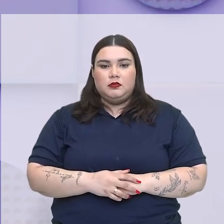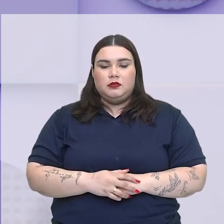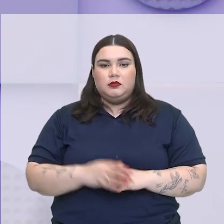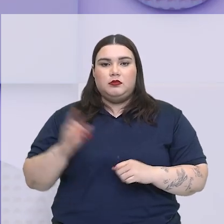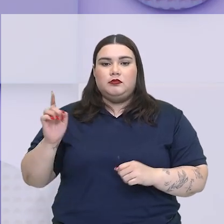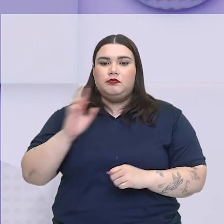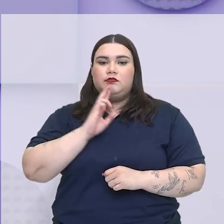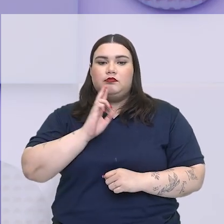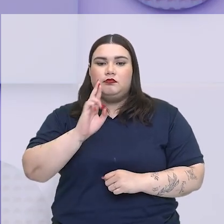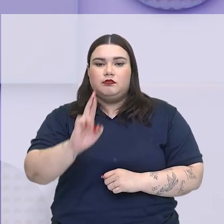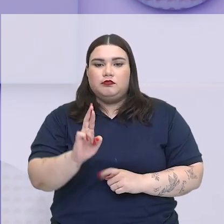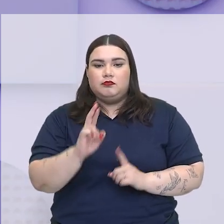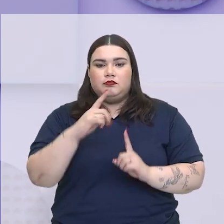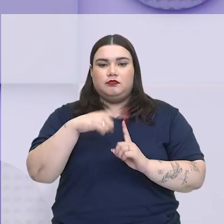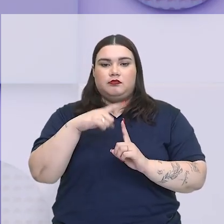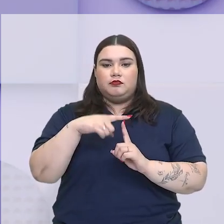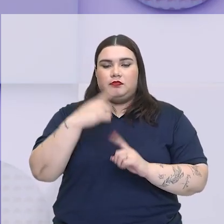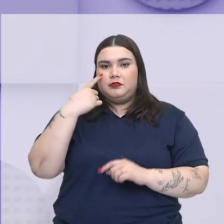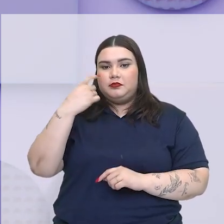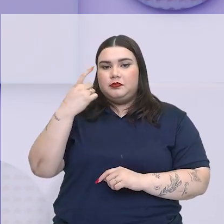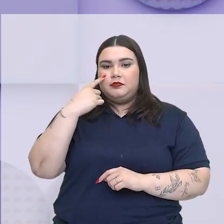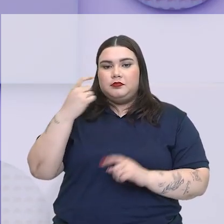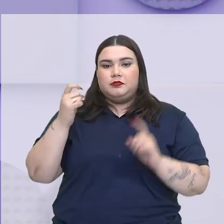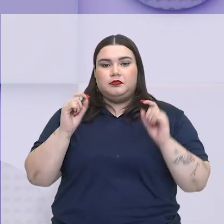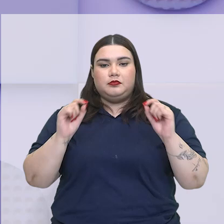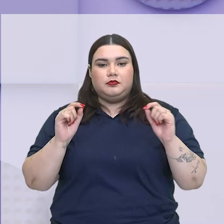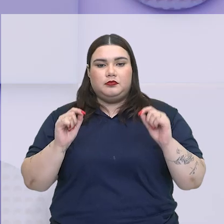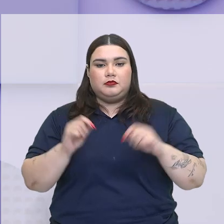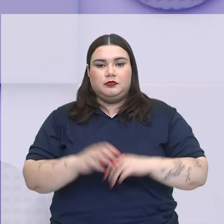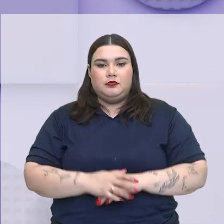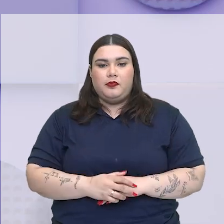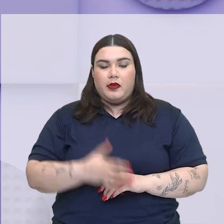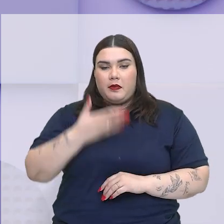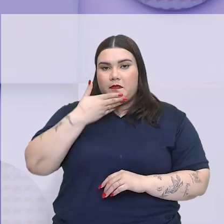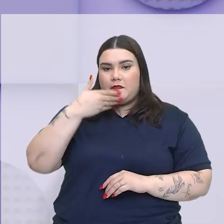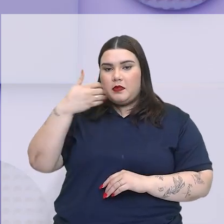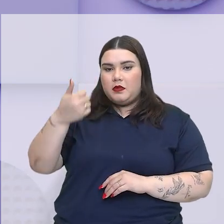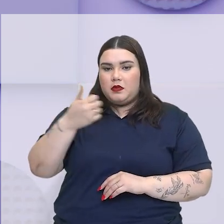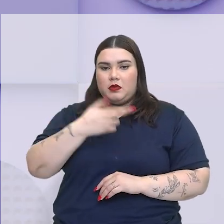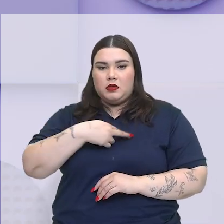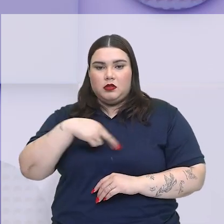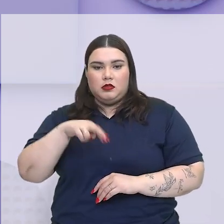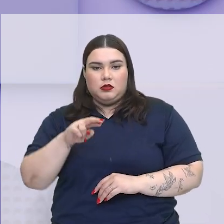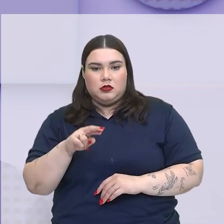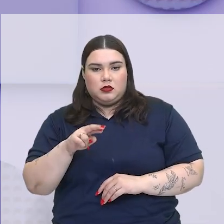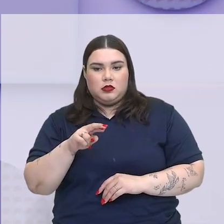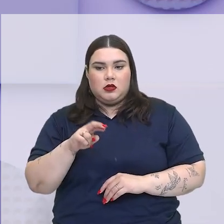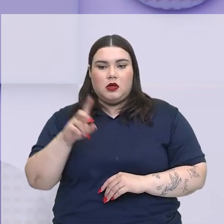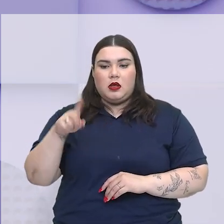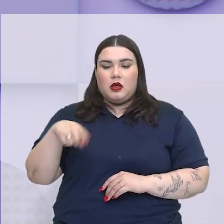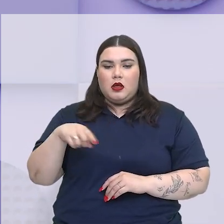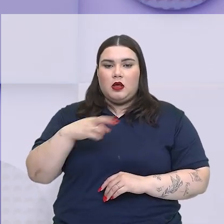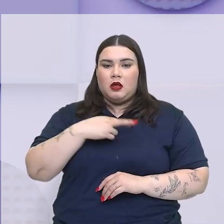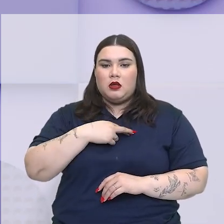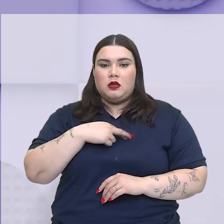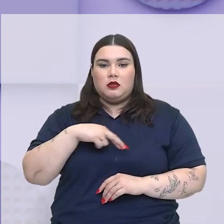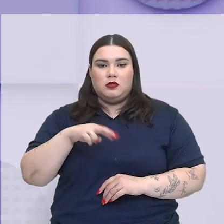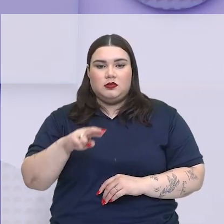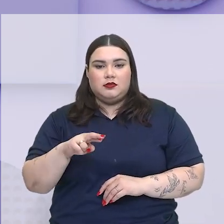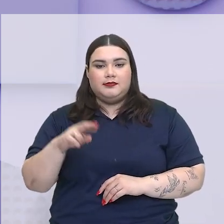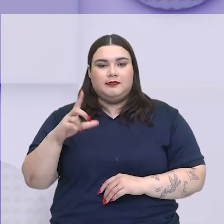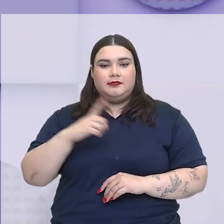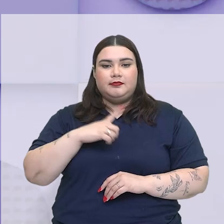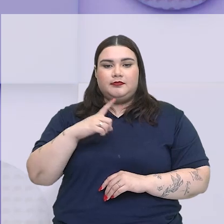E ele respondeu de uma maneira muito interessante. A melhor religião é aquela que